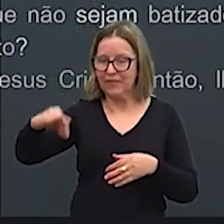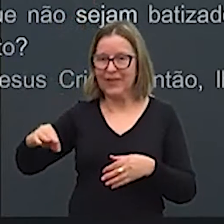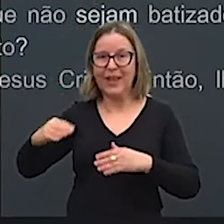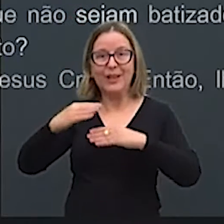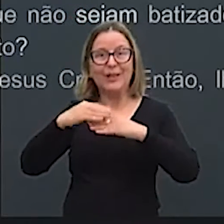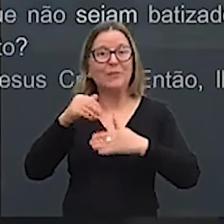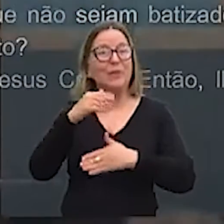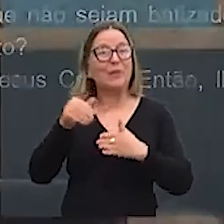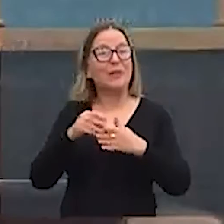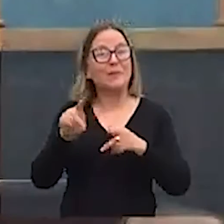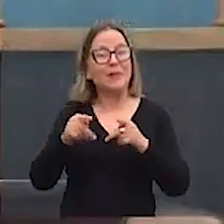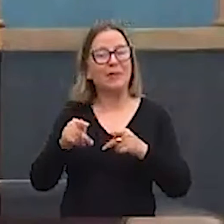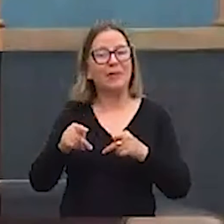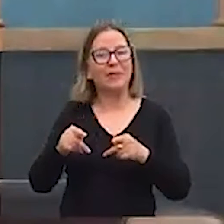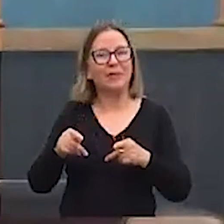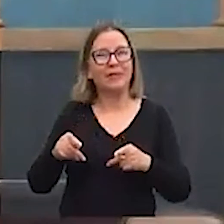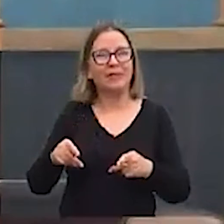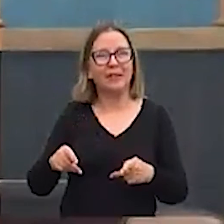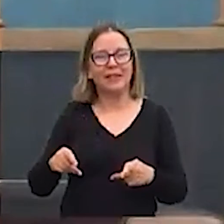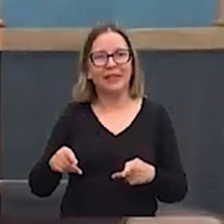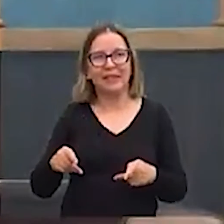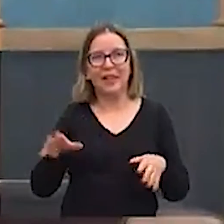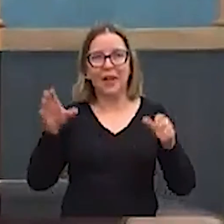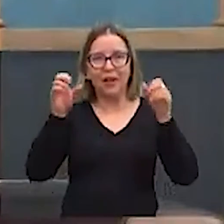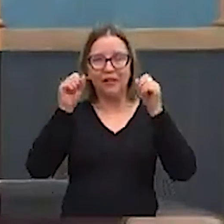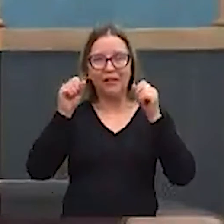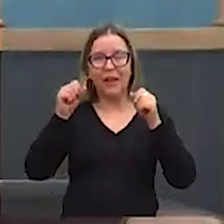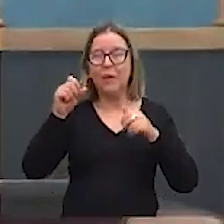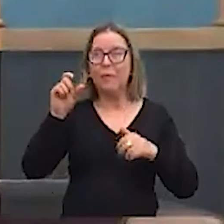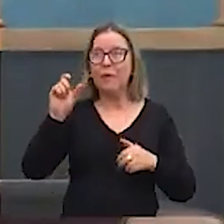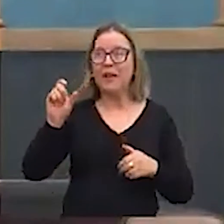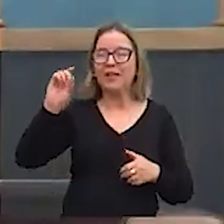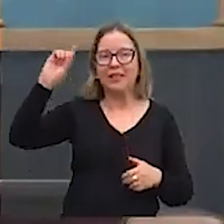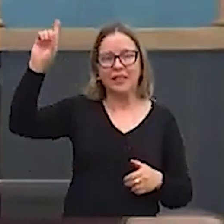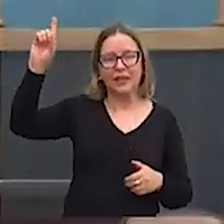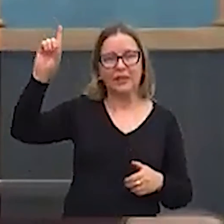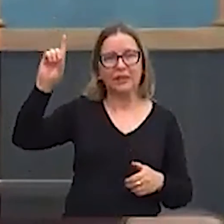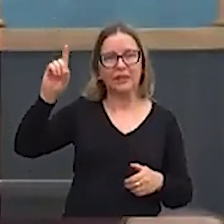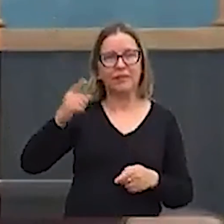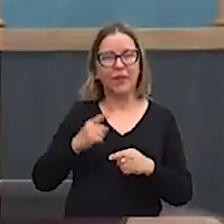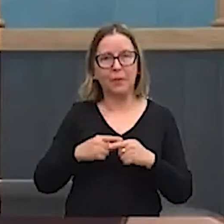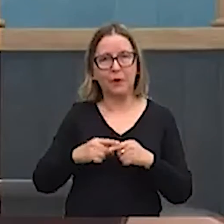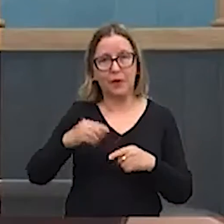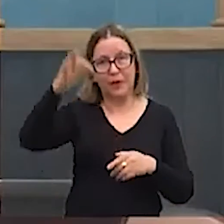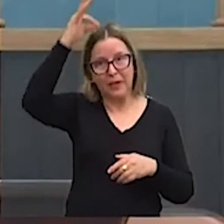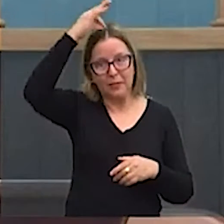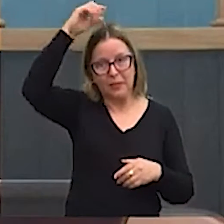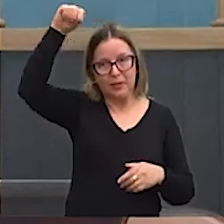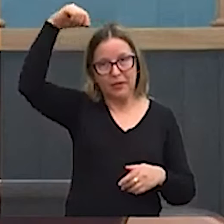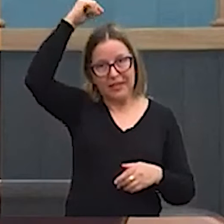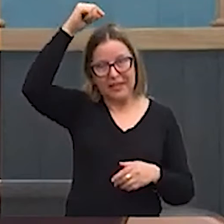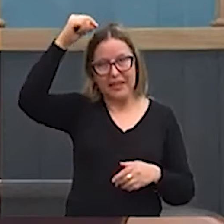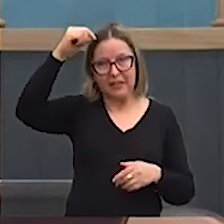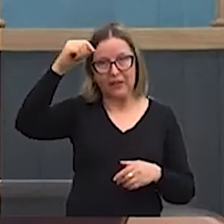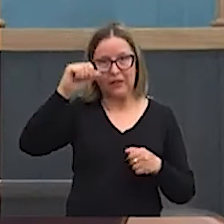Ouvia o quê? A palavra. Porque o Espírito Santo, ele não opera fora da palavra.